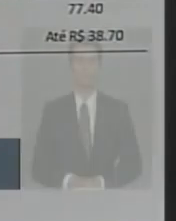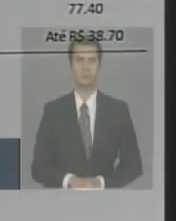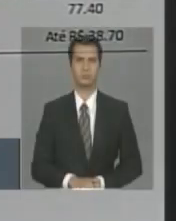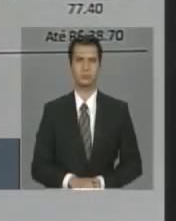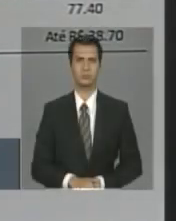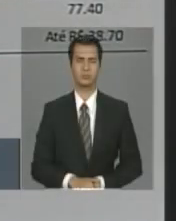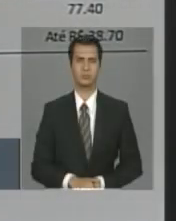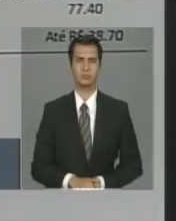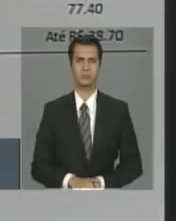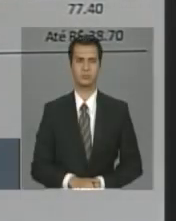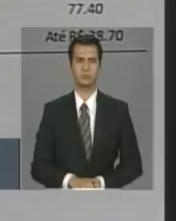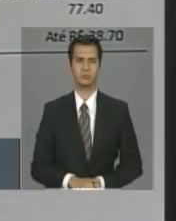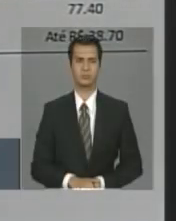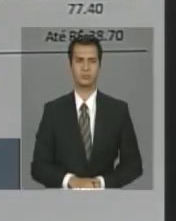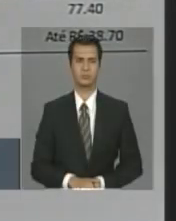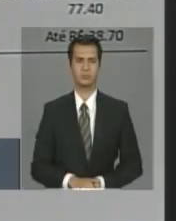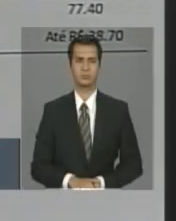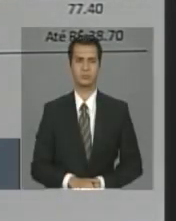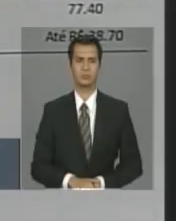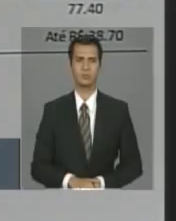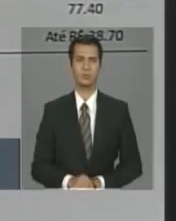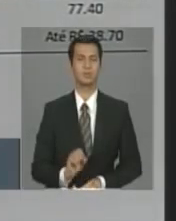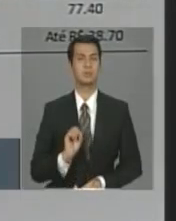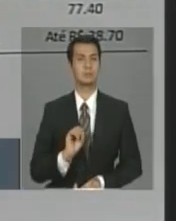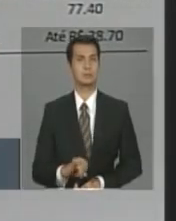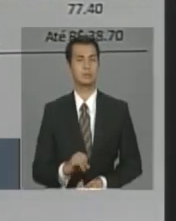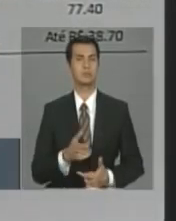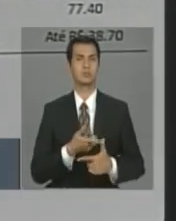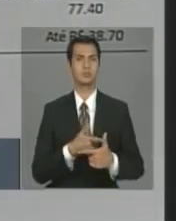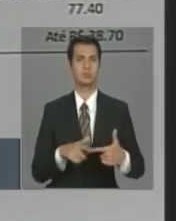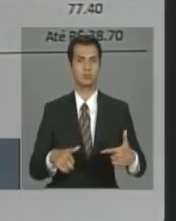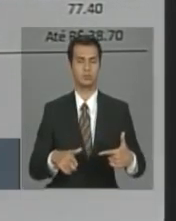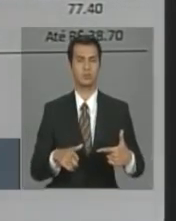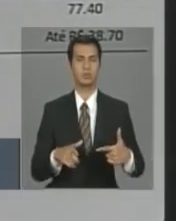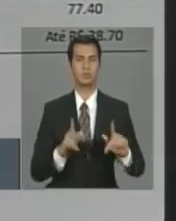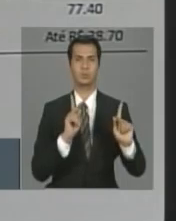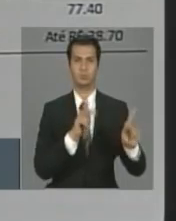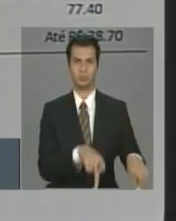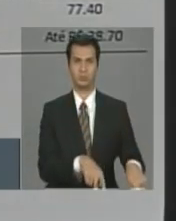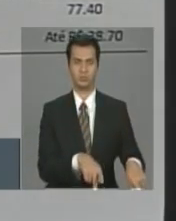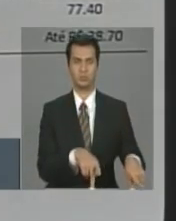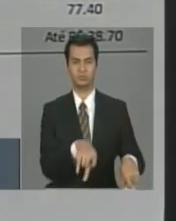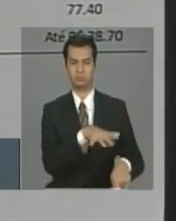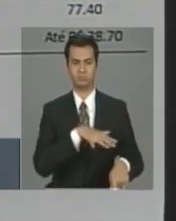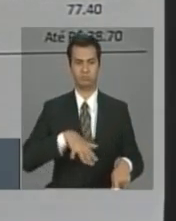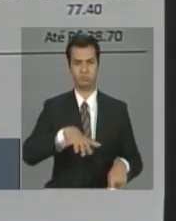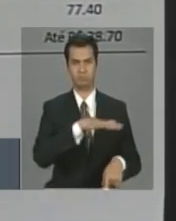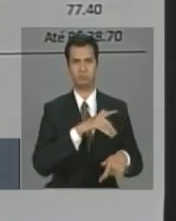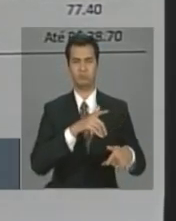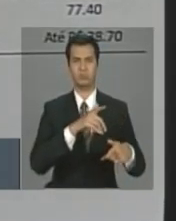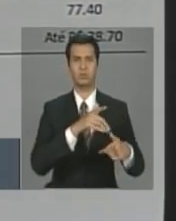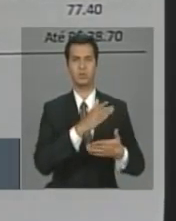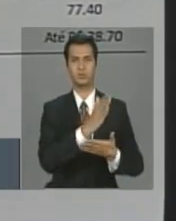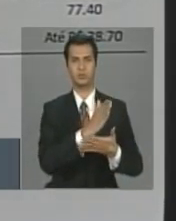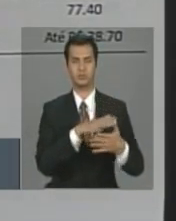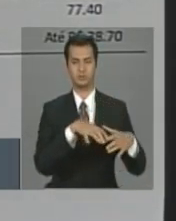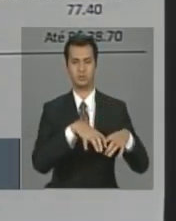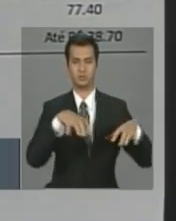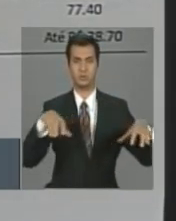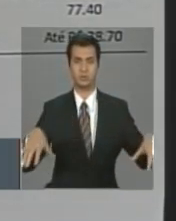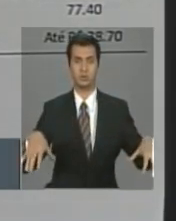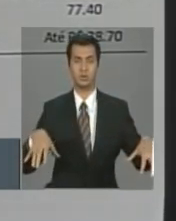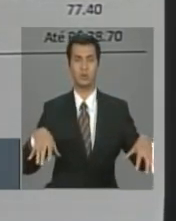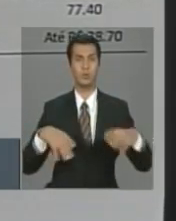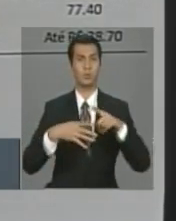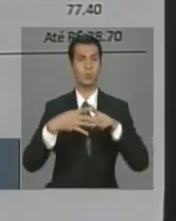Digamos que a gente possa estar dividindo esse público jovem em quatro faixas de renda, certo? Brasil sem